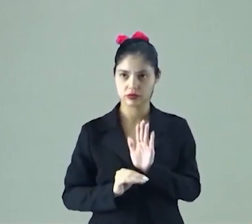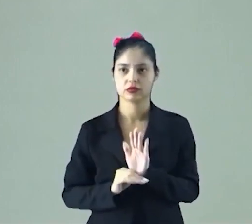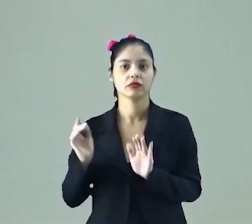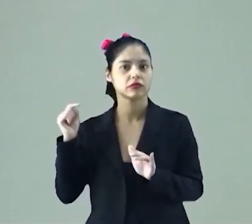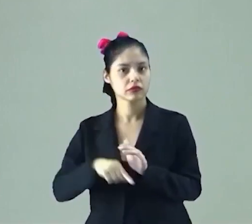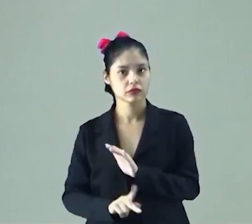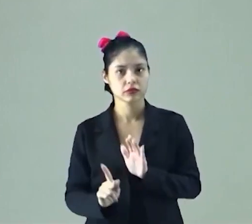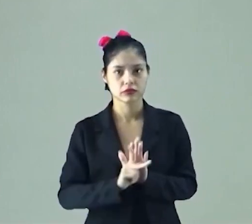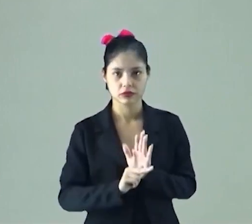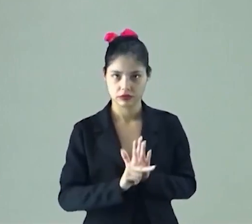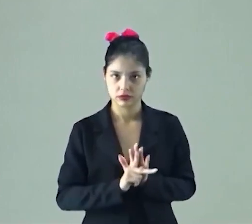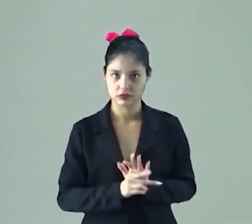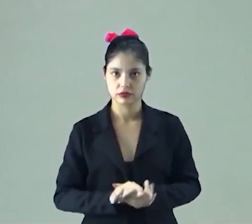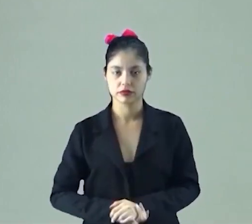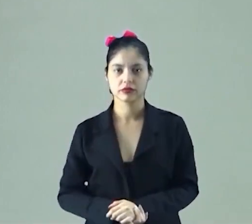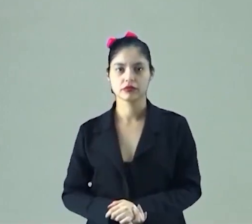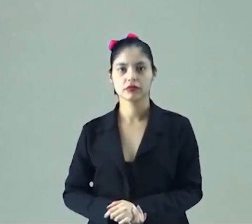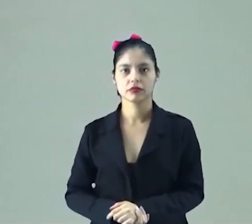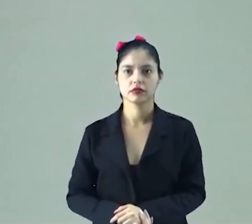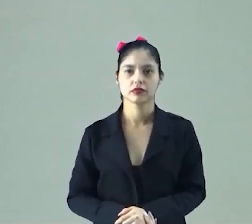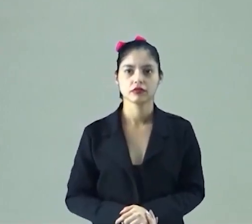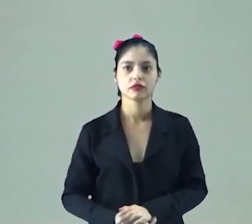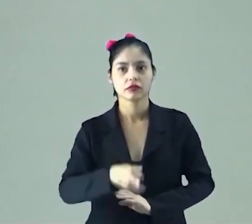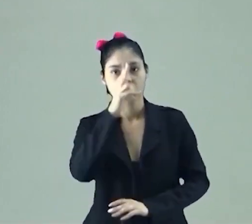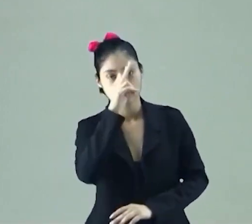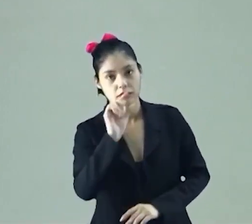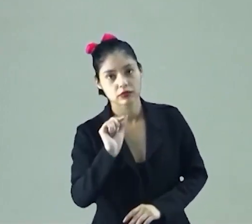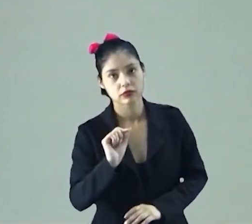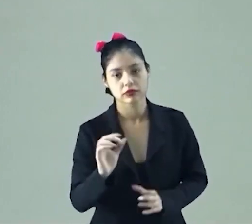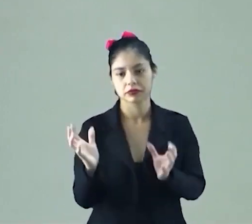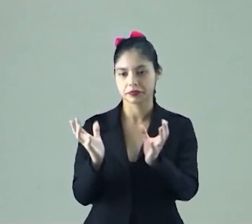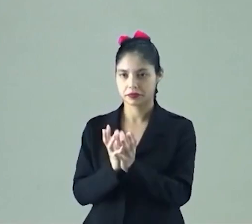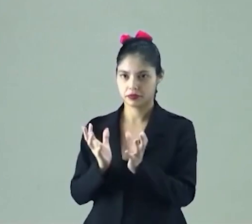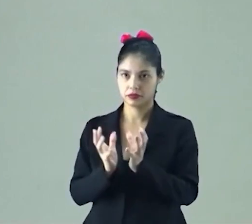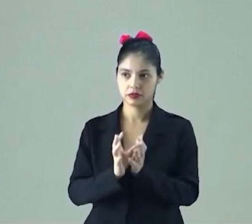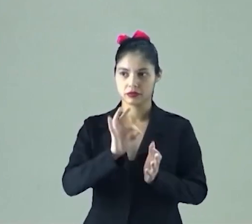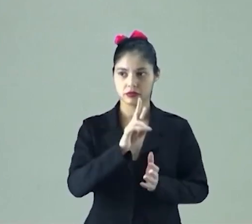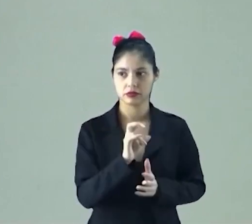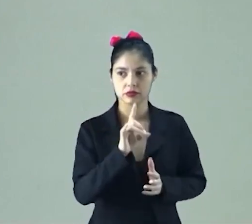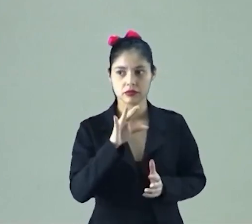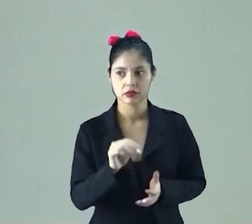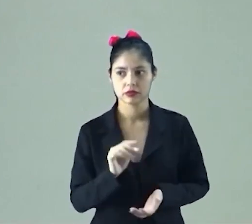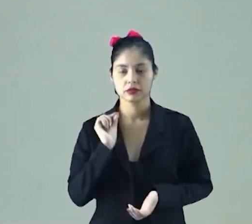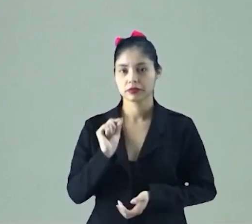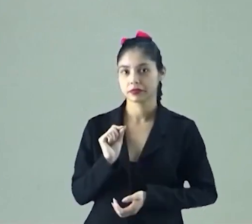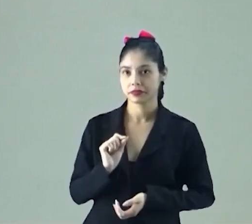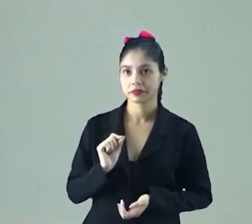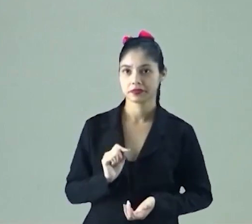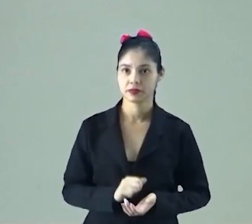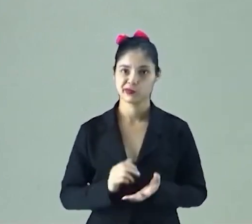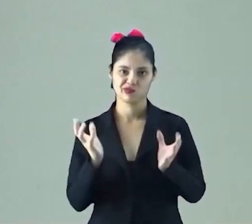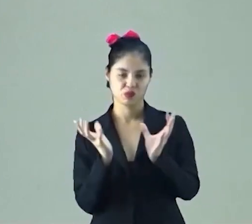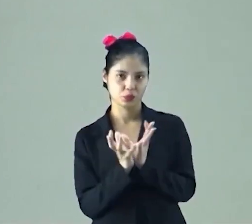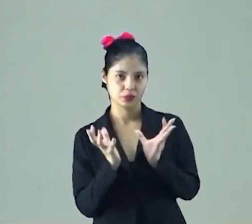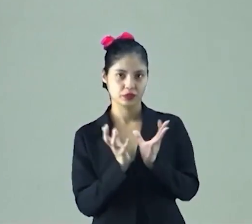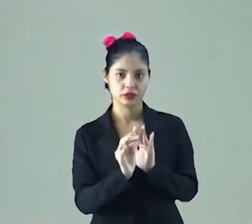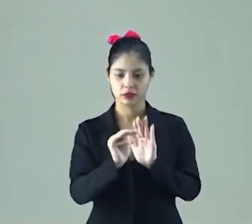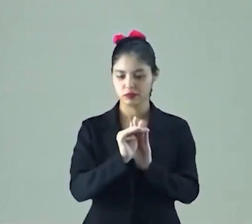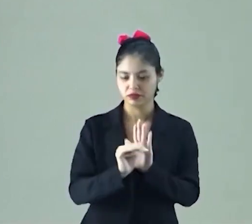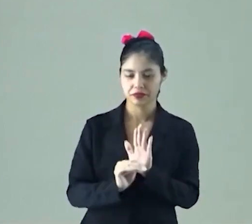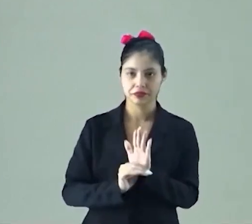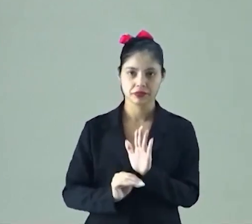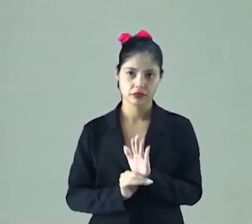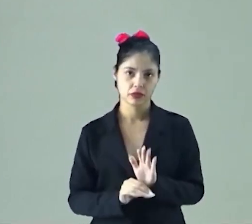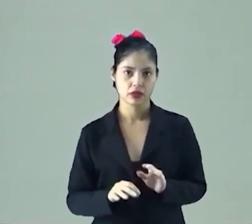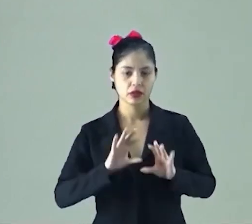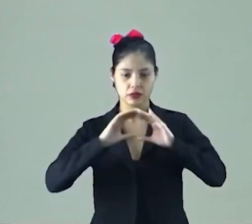cada organismo nos seus grupos taxonômicos. Lembrando que grupo taxonômico, gente, o que é isso, professor? Então, são os grupos que a gente classifica os